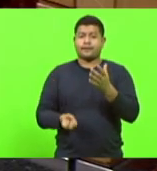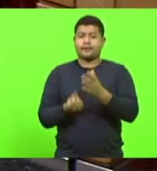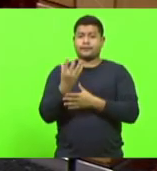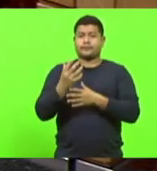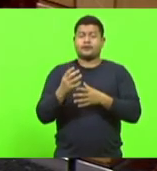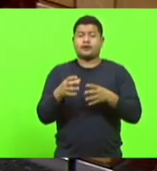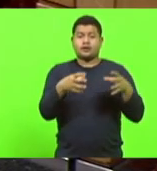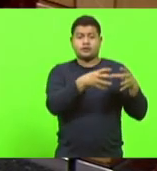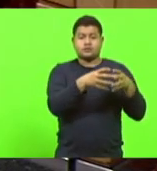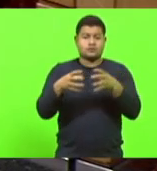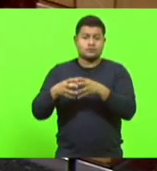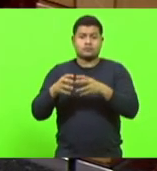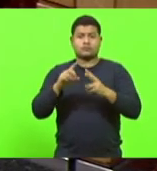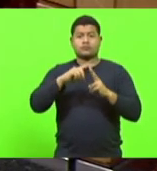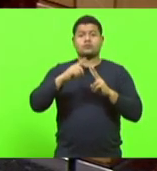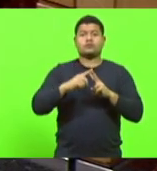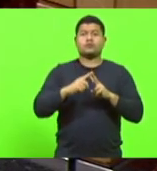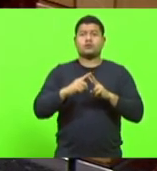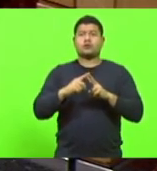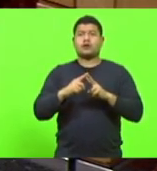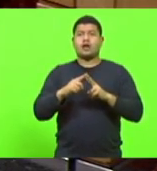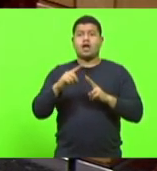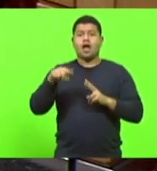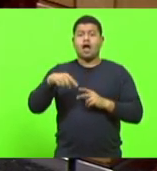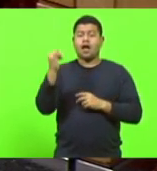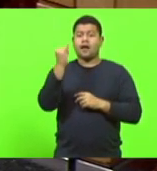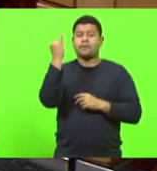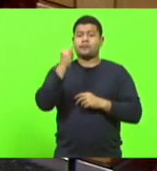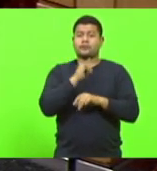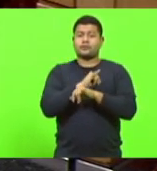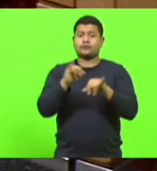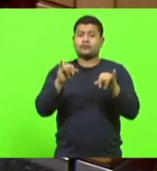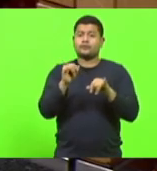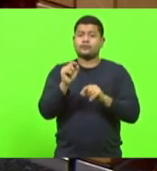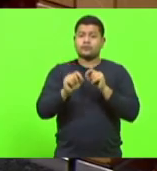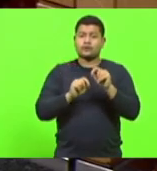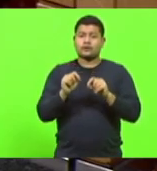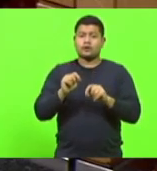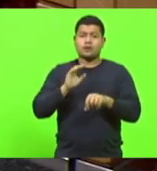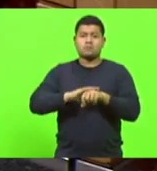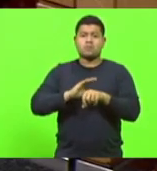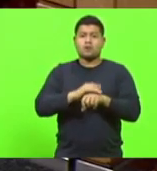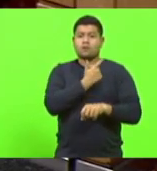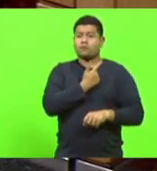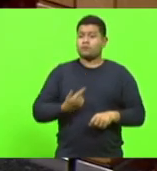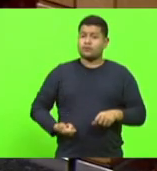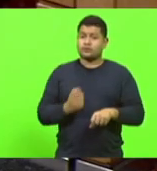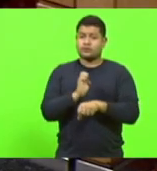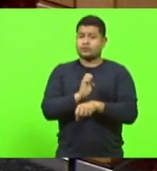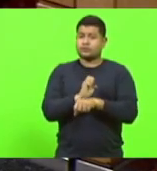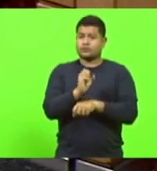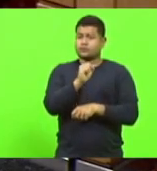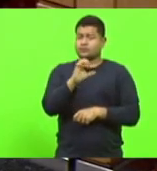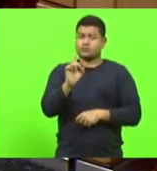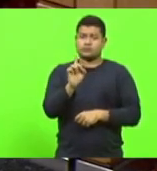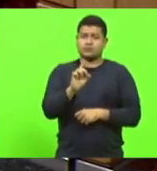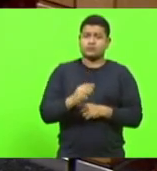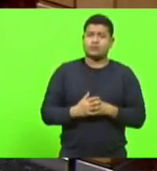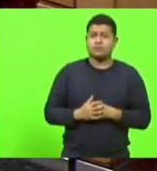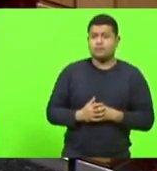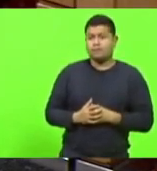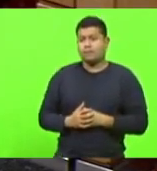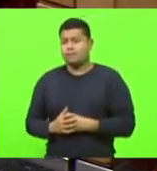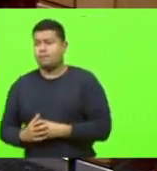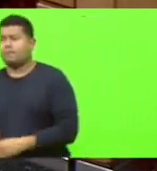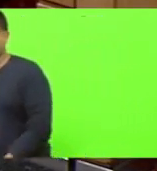polícia militar e polícia civil é importante que se diga aqui não foi o Governo do Estado de Santa Catarina e foi o